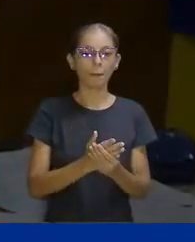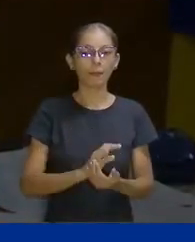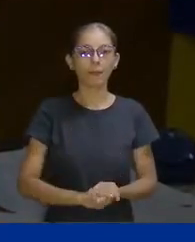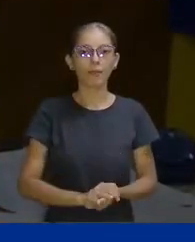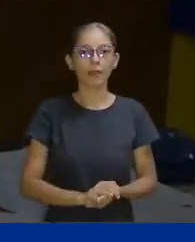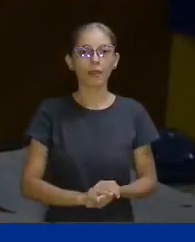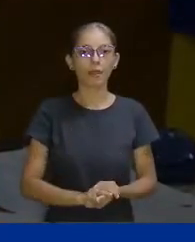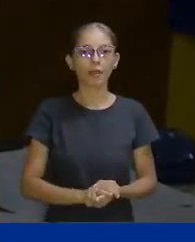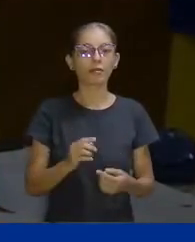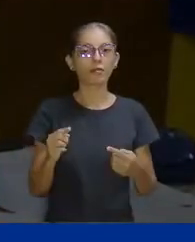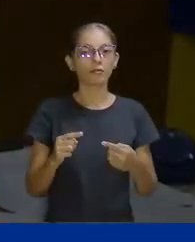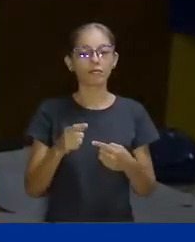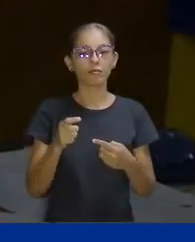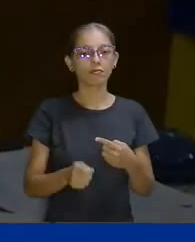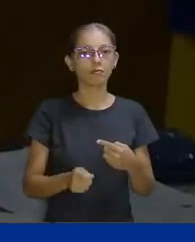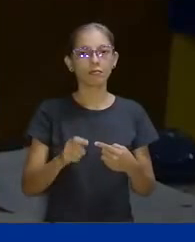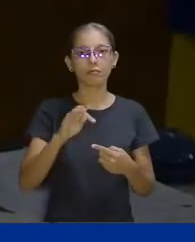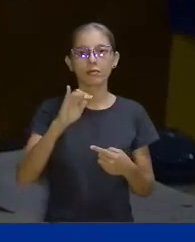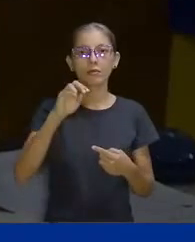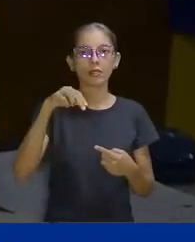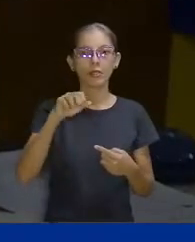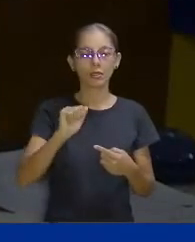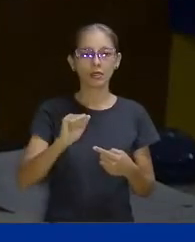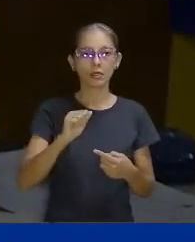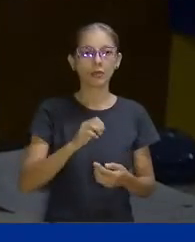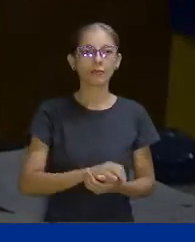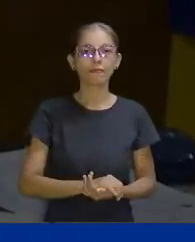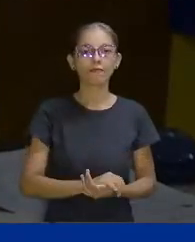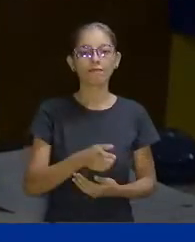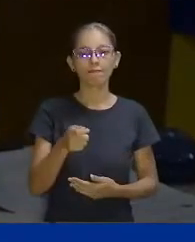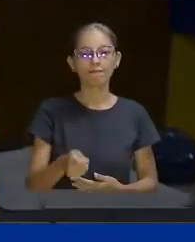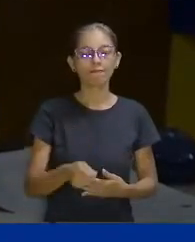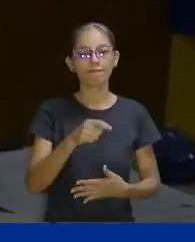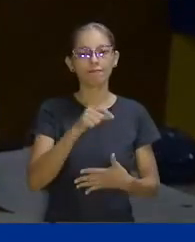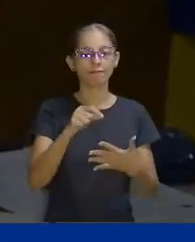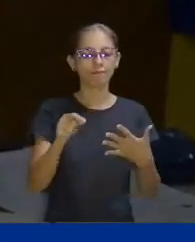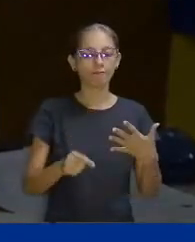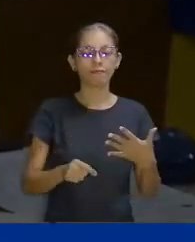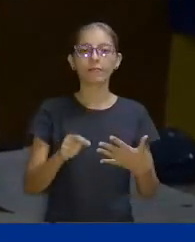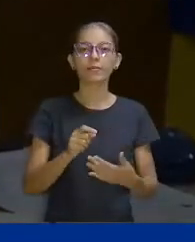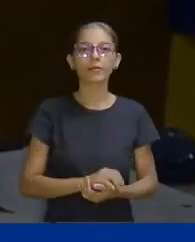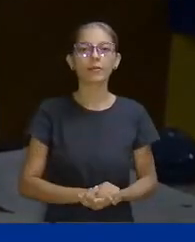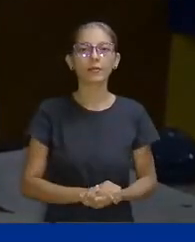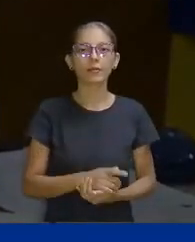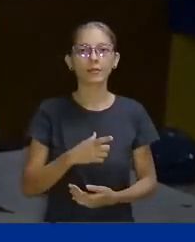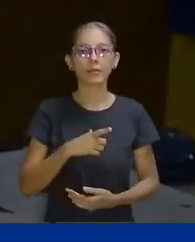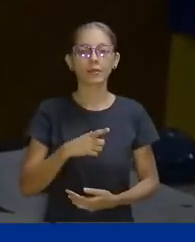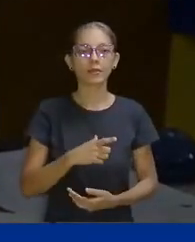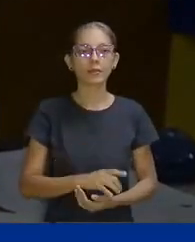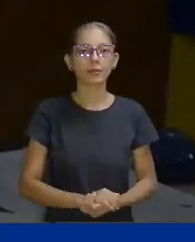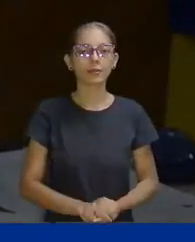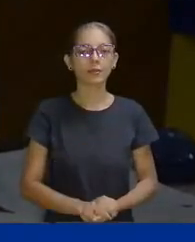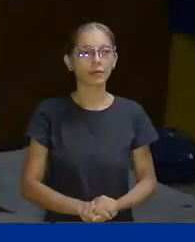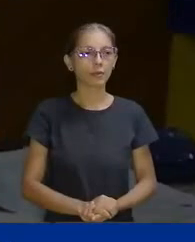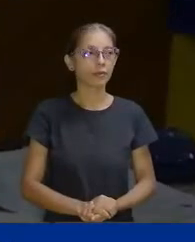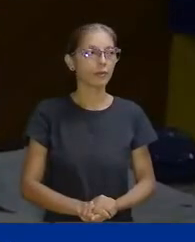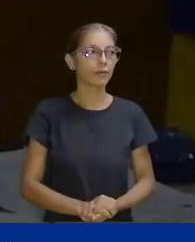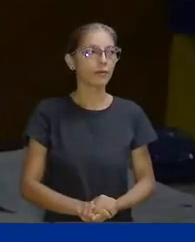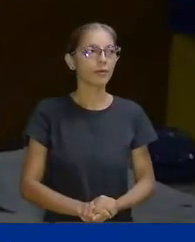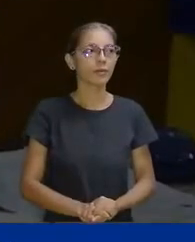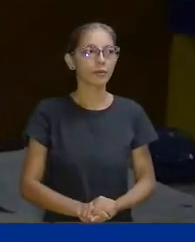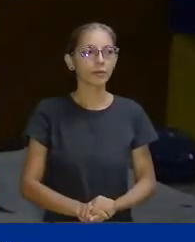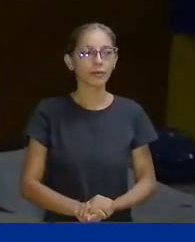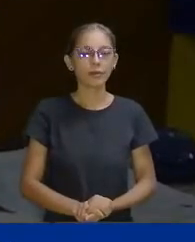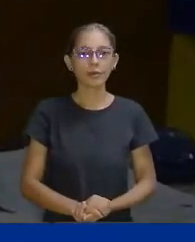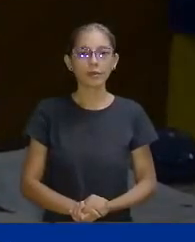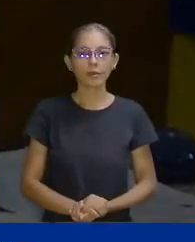da juíza Tina Souza e atuarão como vogais os juízes Paula Santos, Rivaldo Valente, Carmo Antônio, Anselmo Gonçalves,